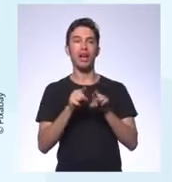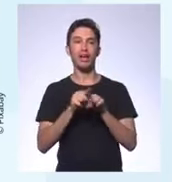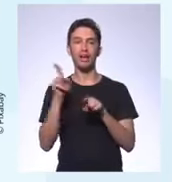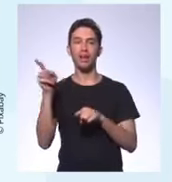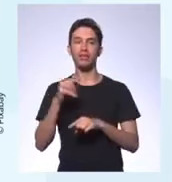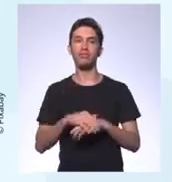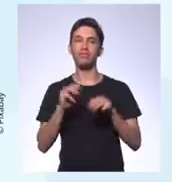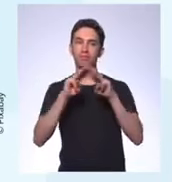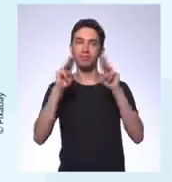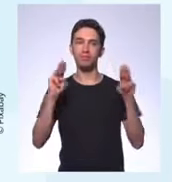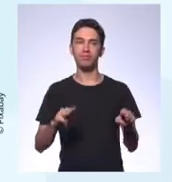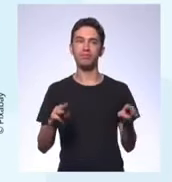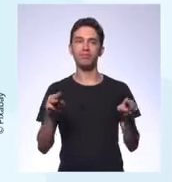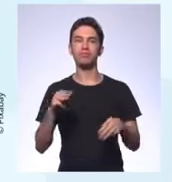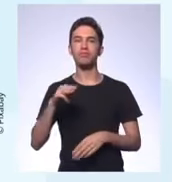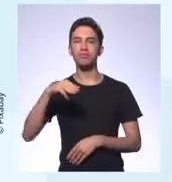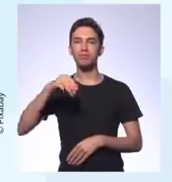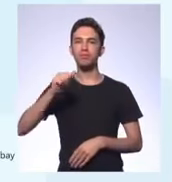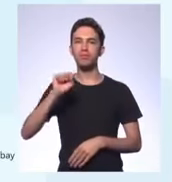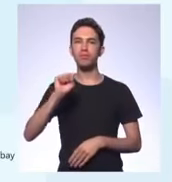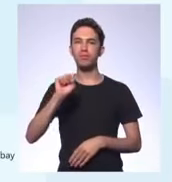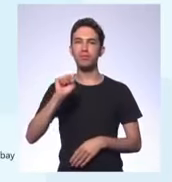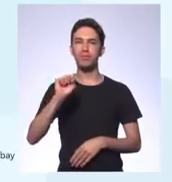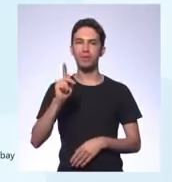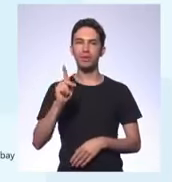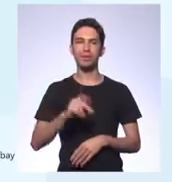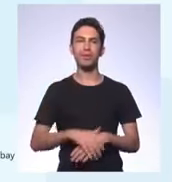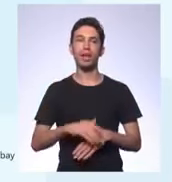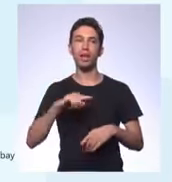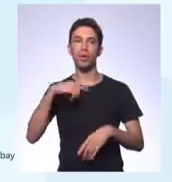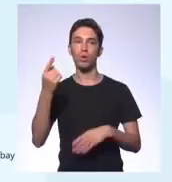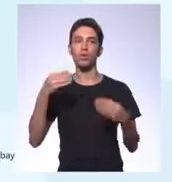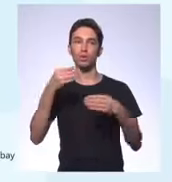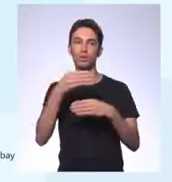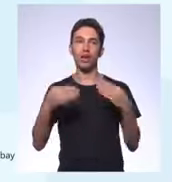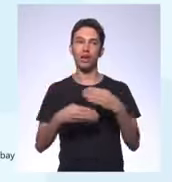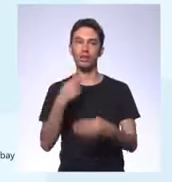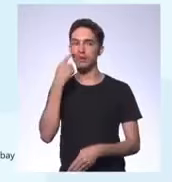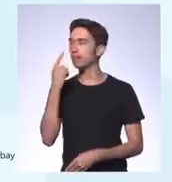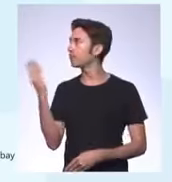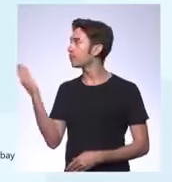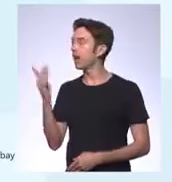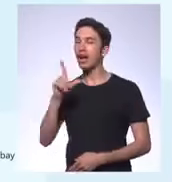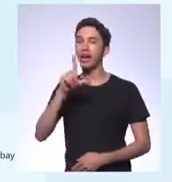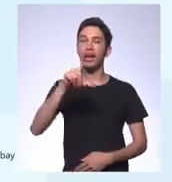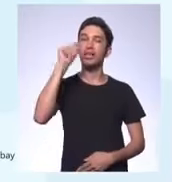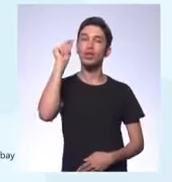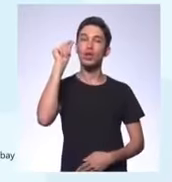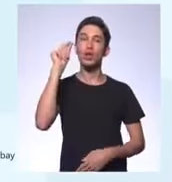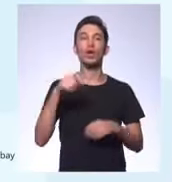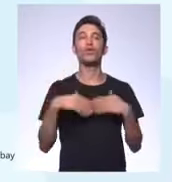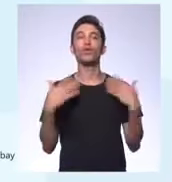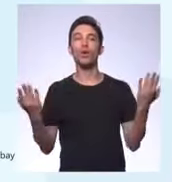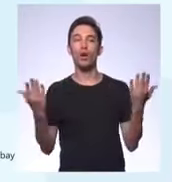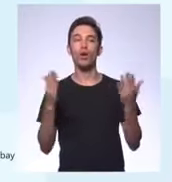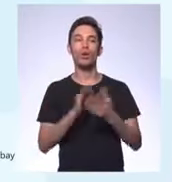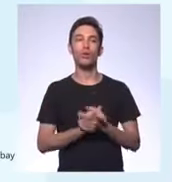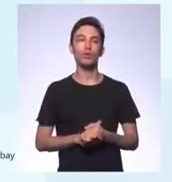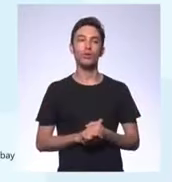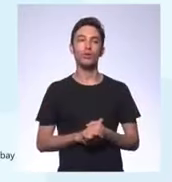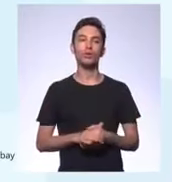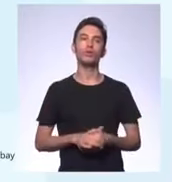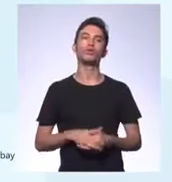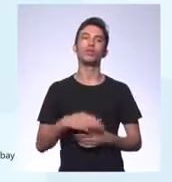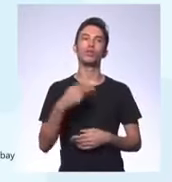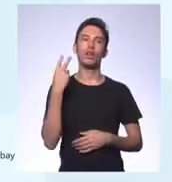para o próximo slide. Então, olha lá, imagem escolhida. Então, a imagem que nós escolhemos foi